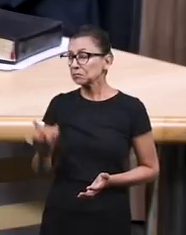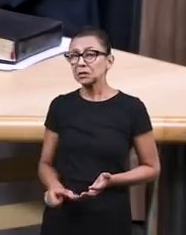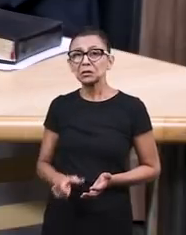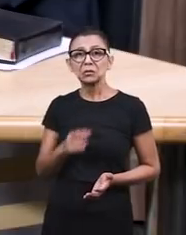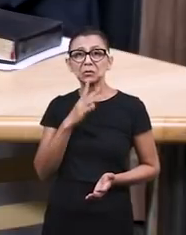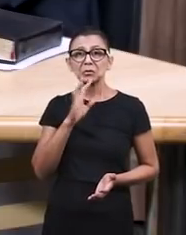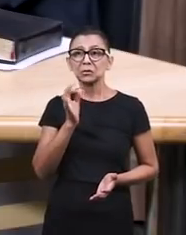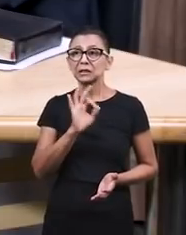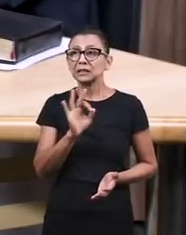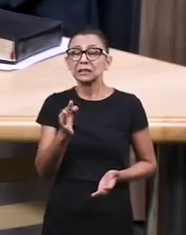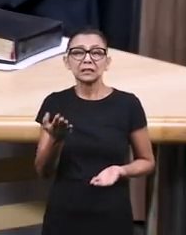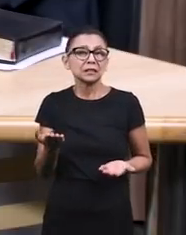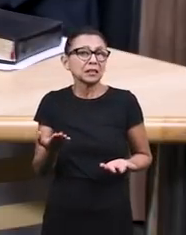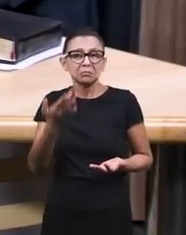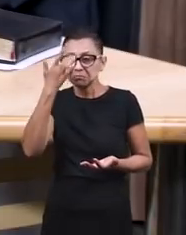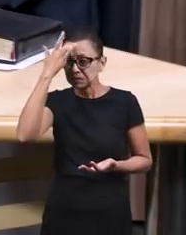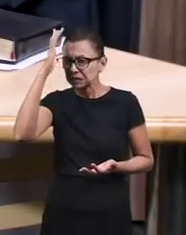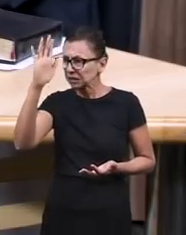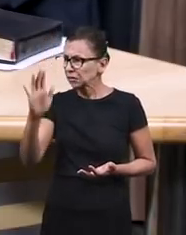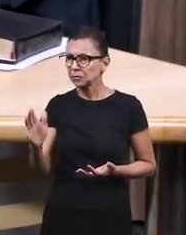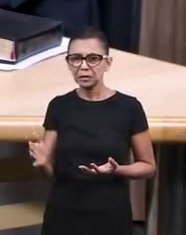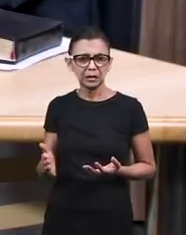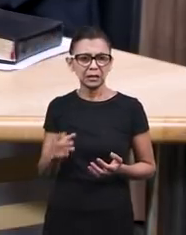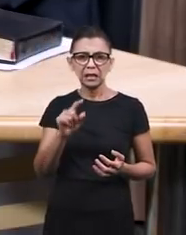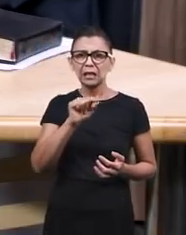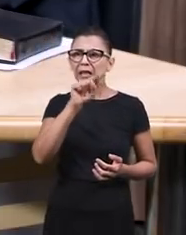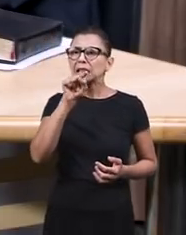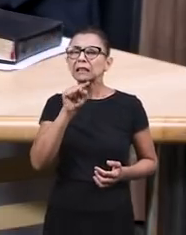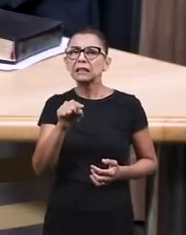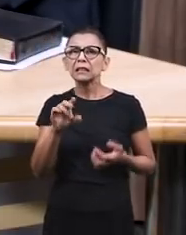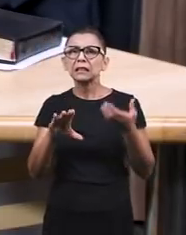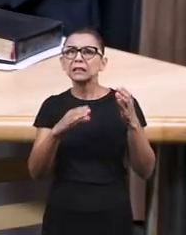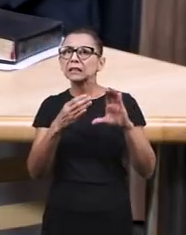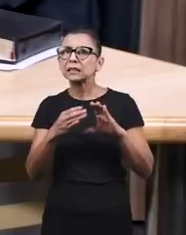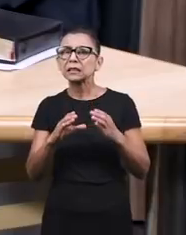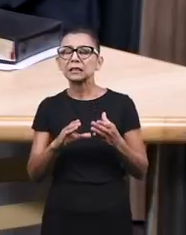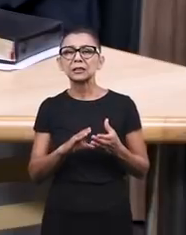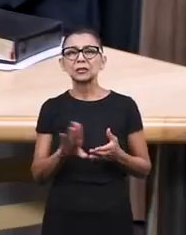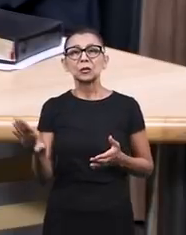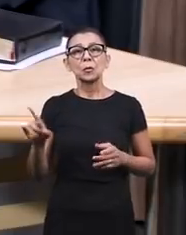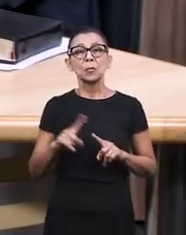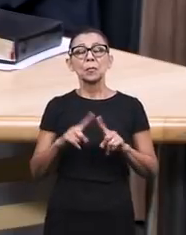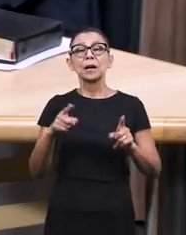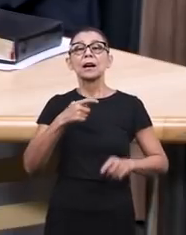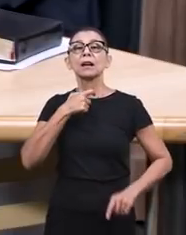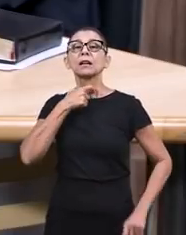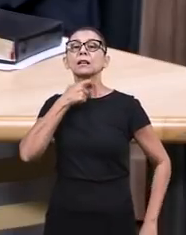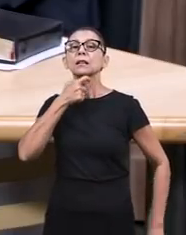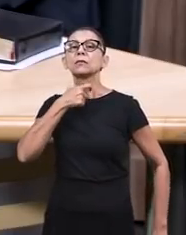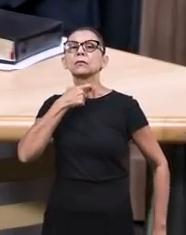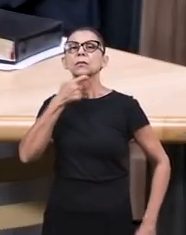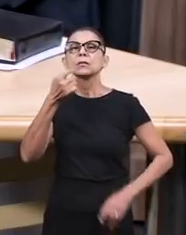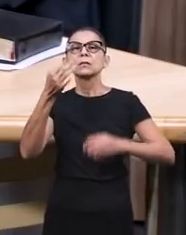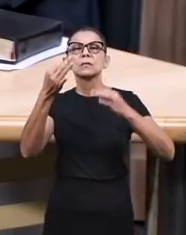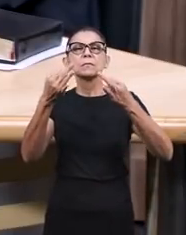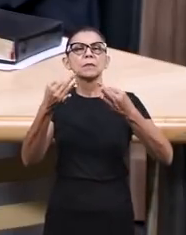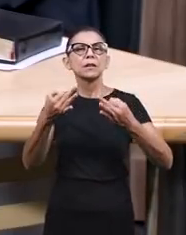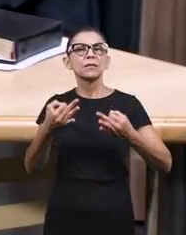e afinada. O que estava acontecendo ali era uma operação do Espírito Santo, sendo que o instrumento ali